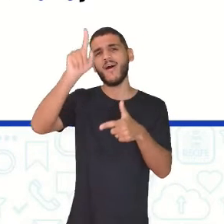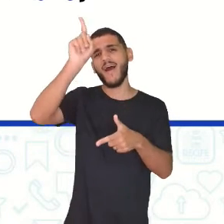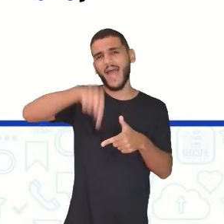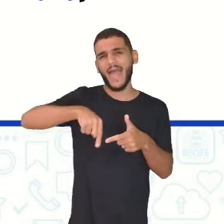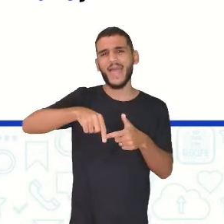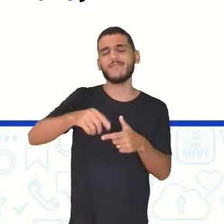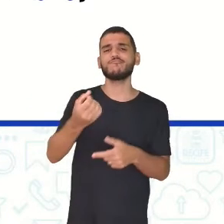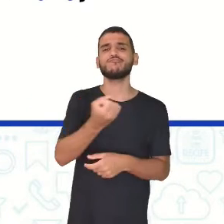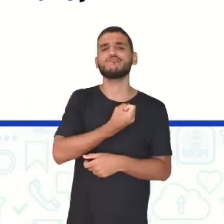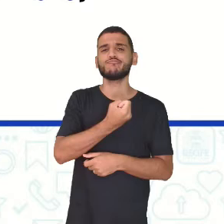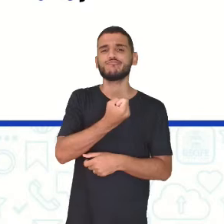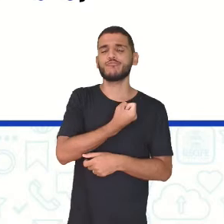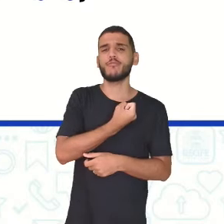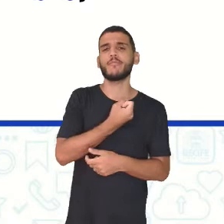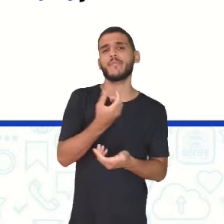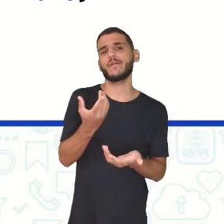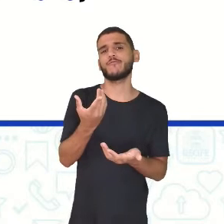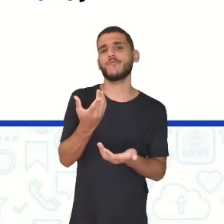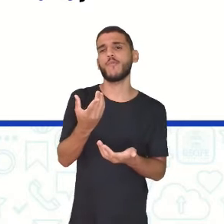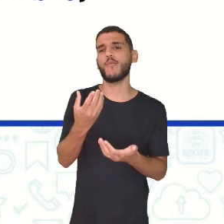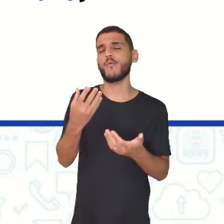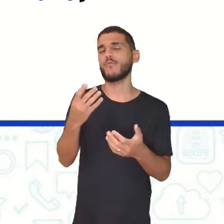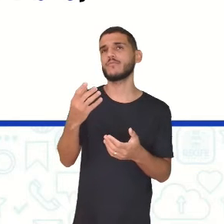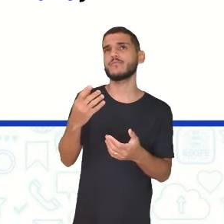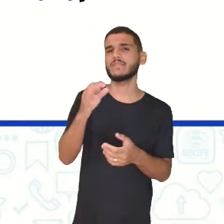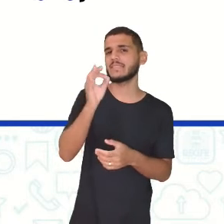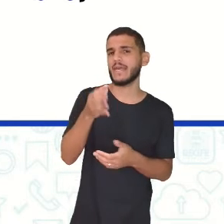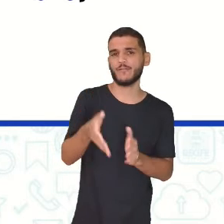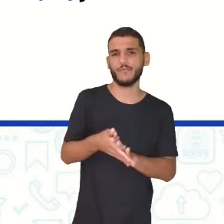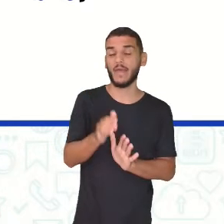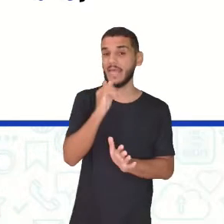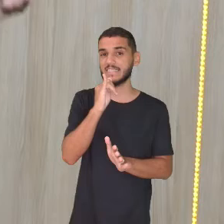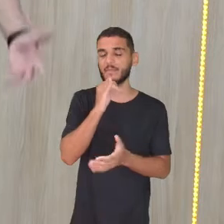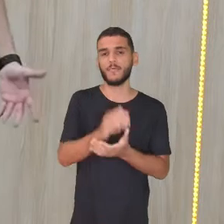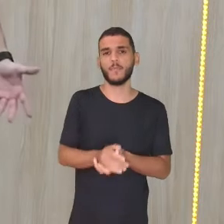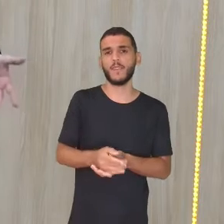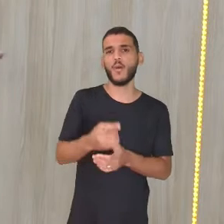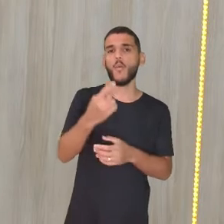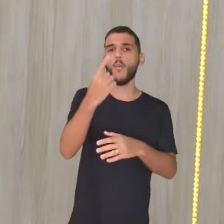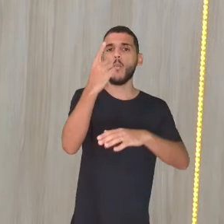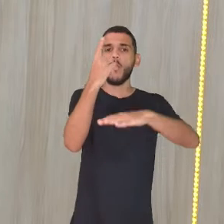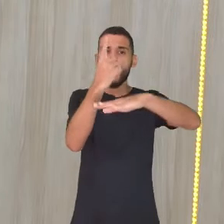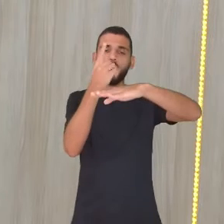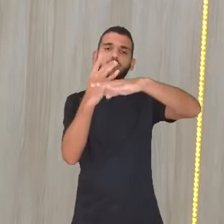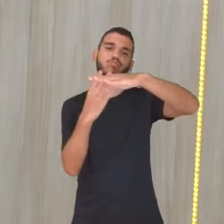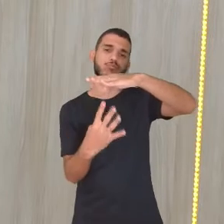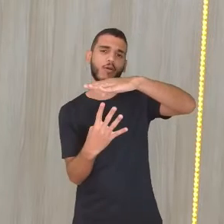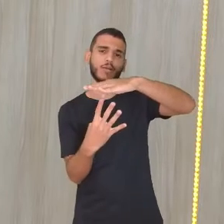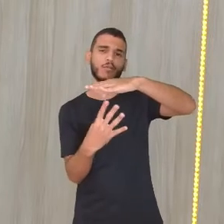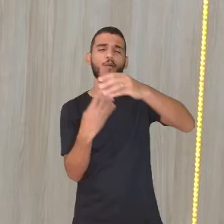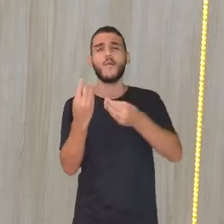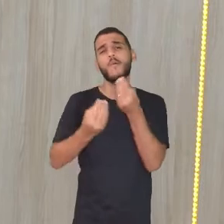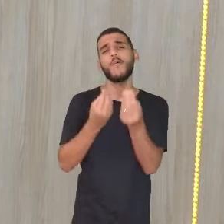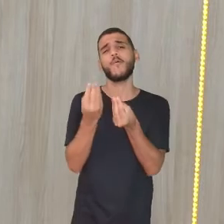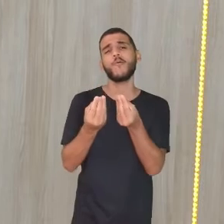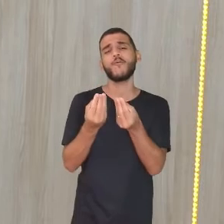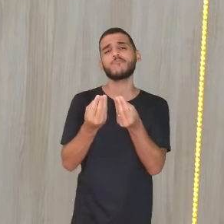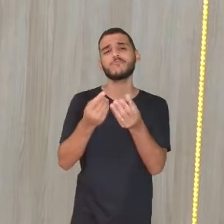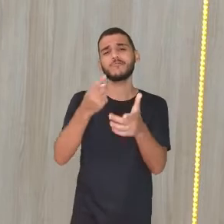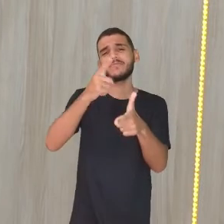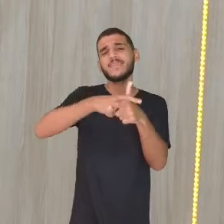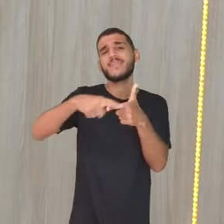que existiam algumas divisões, por exemplo, 1 dividido por 4. Não tem como a gente dividir e a resposta aí dá um